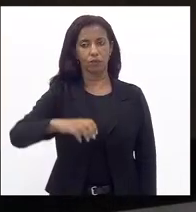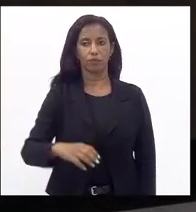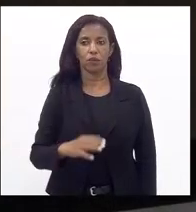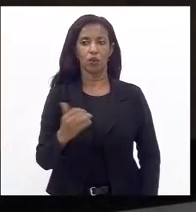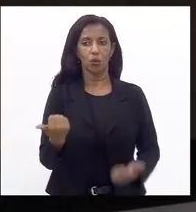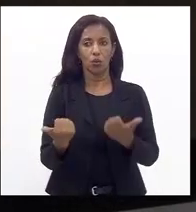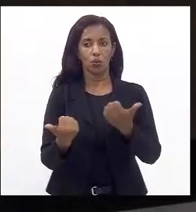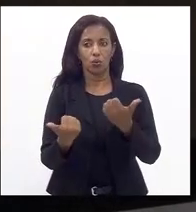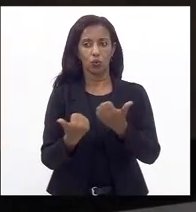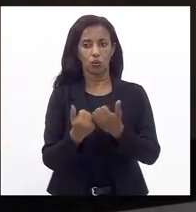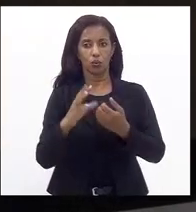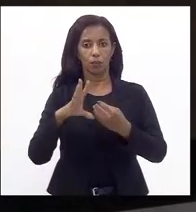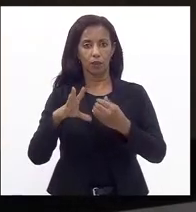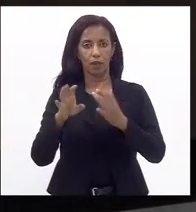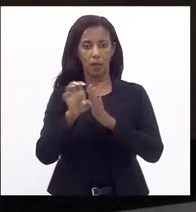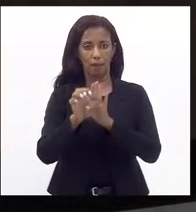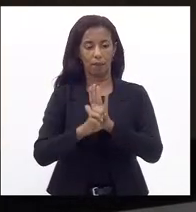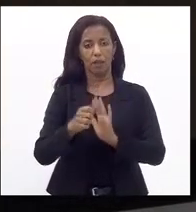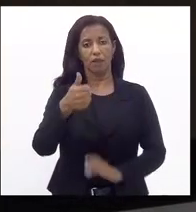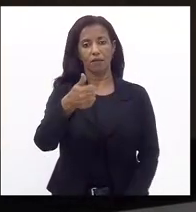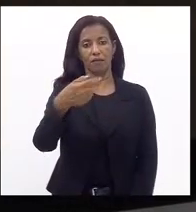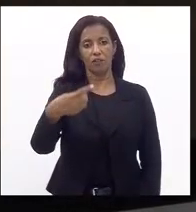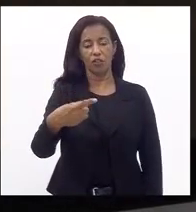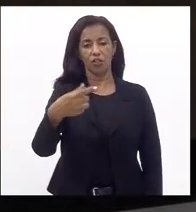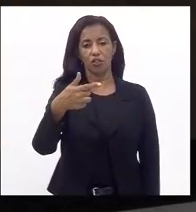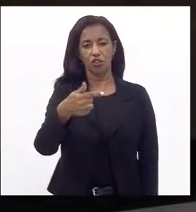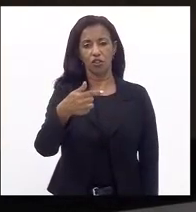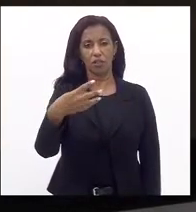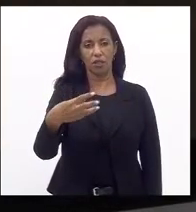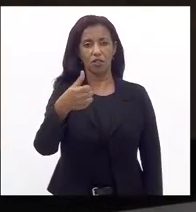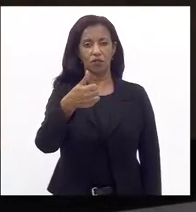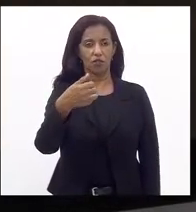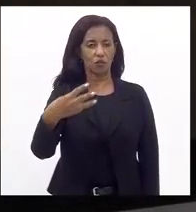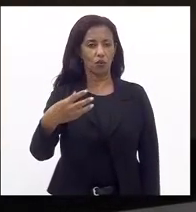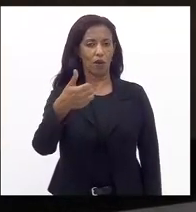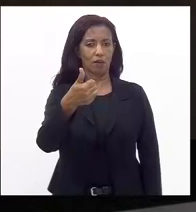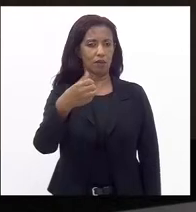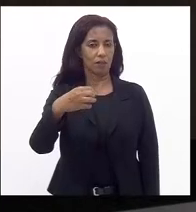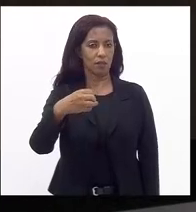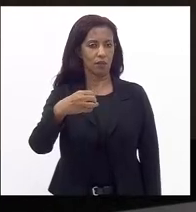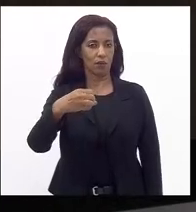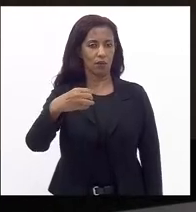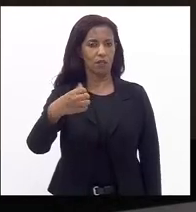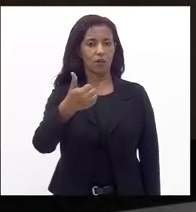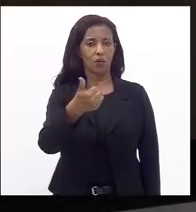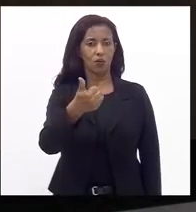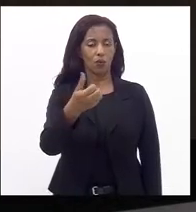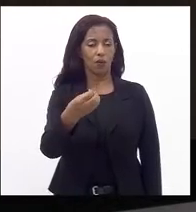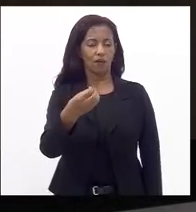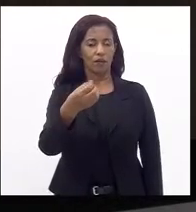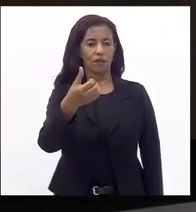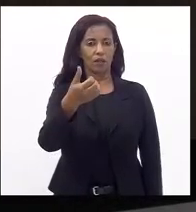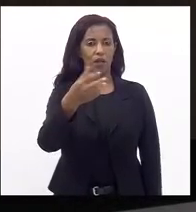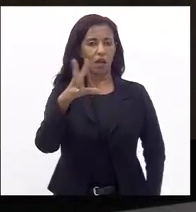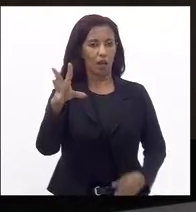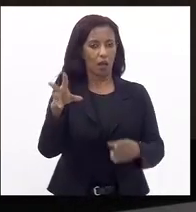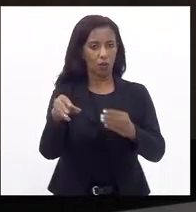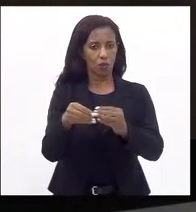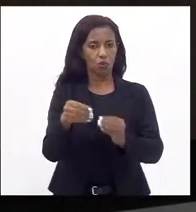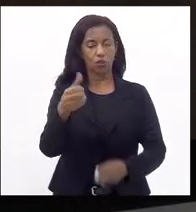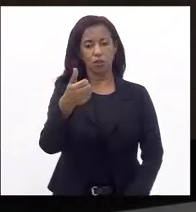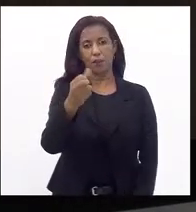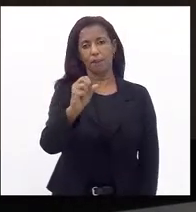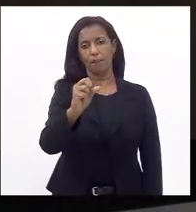a subemenda 23 24 101 145 9.936 blutina